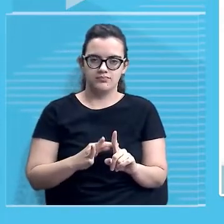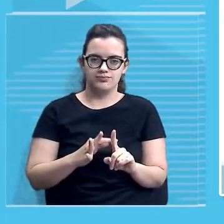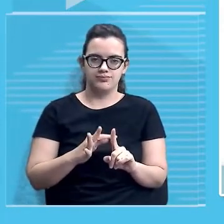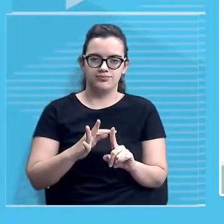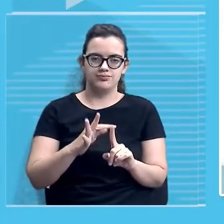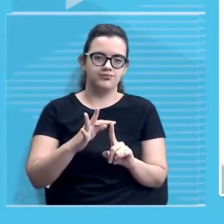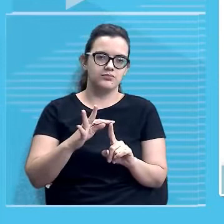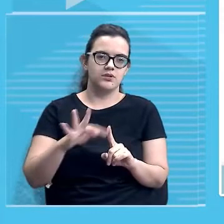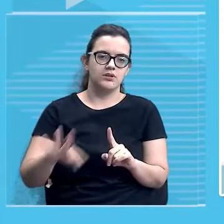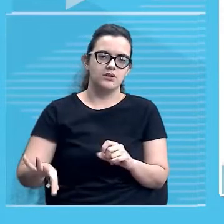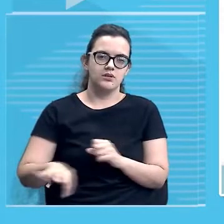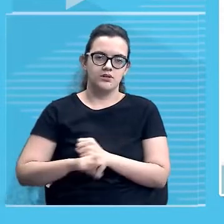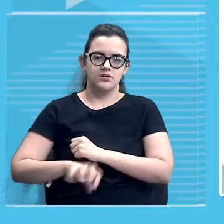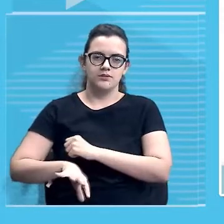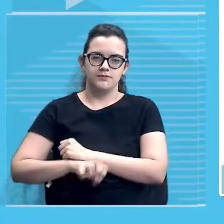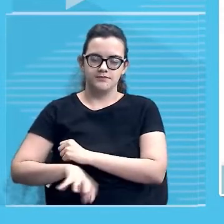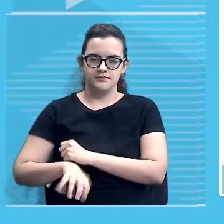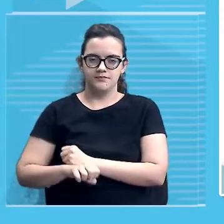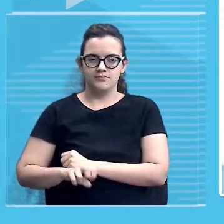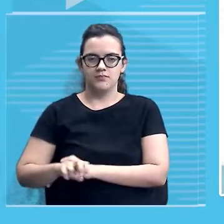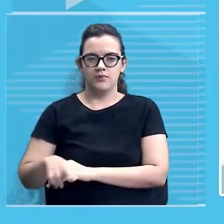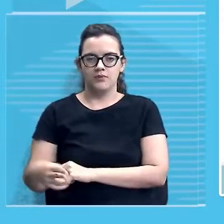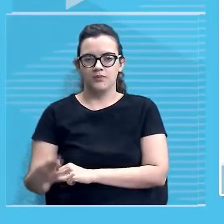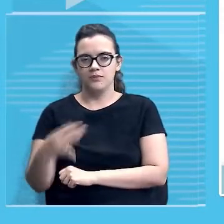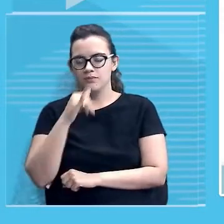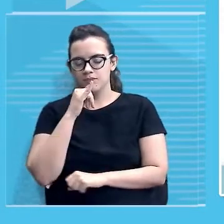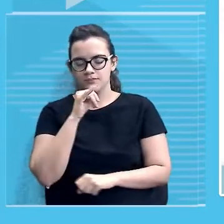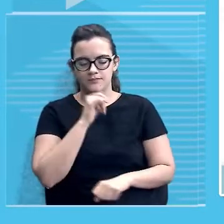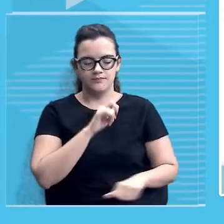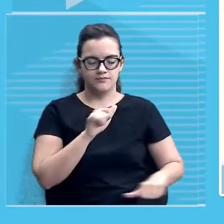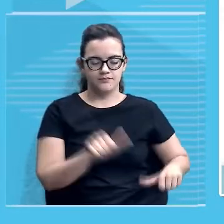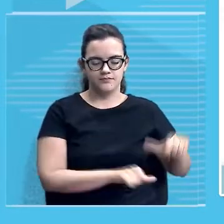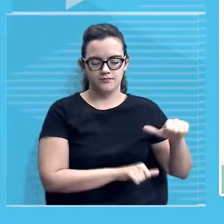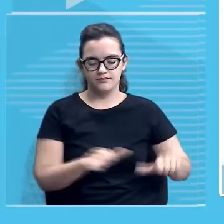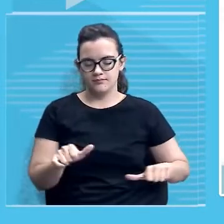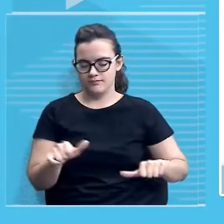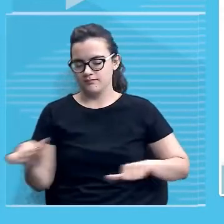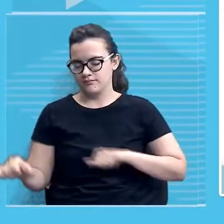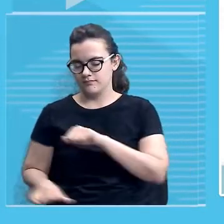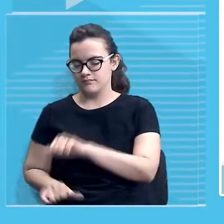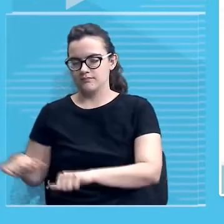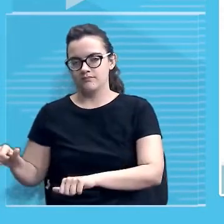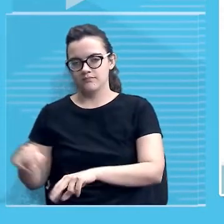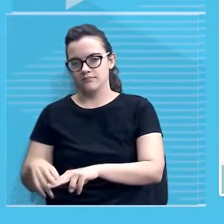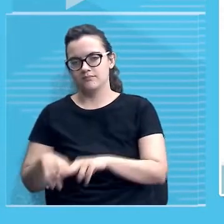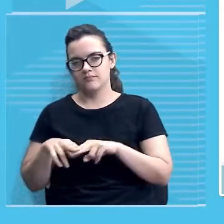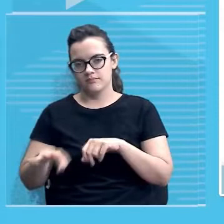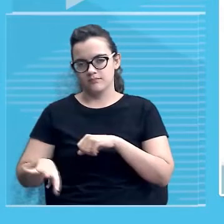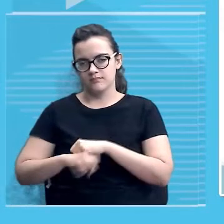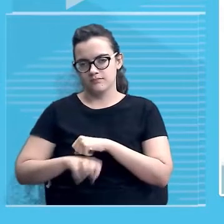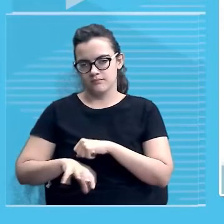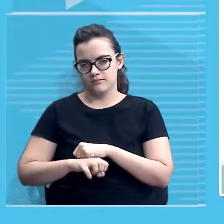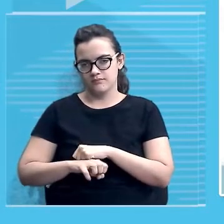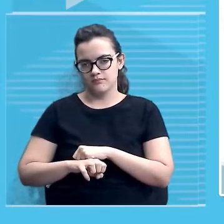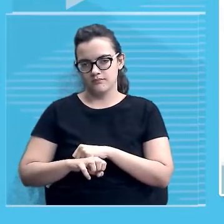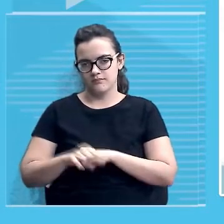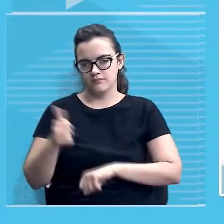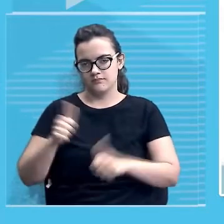ou ele vai mudar de estado por estar recebendo também energia.